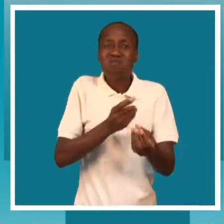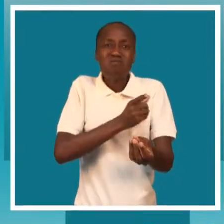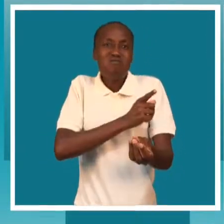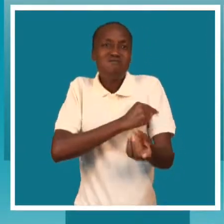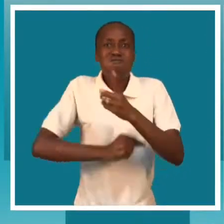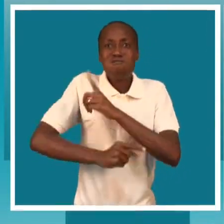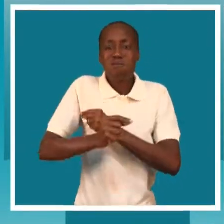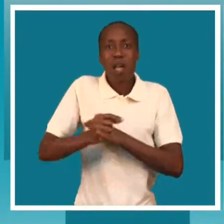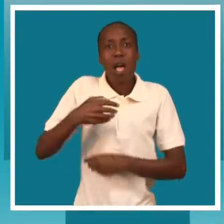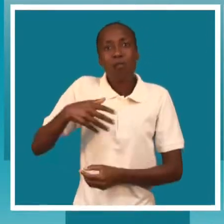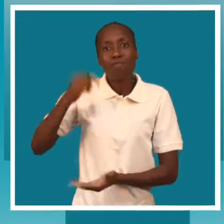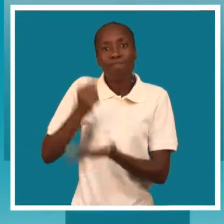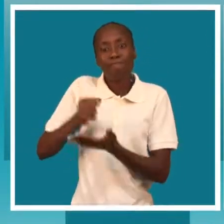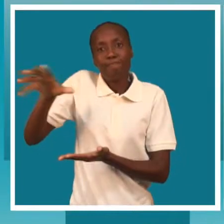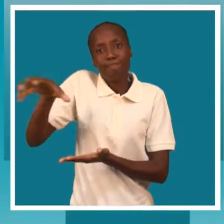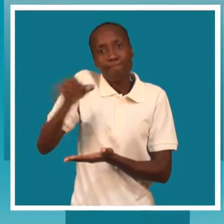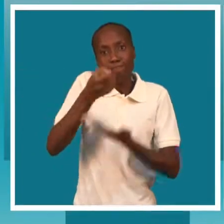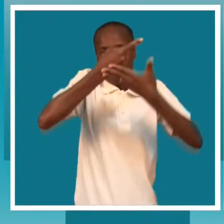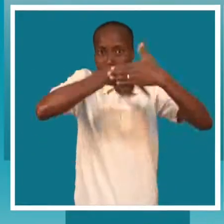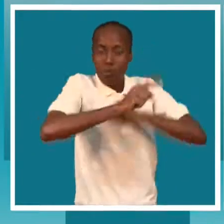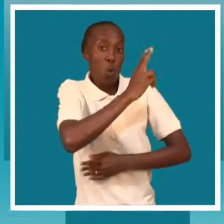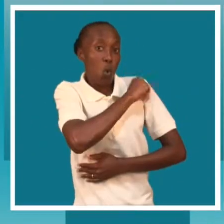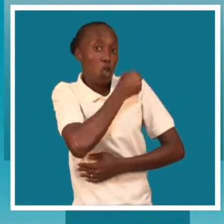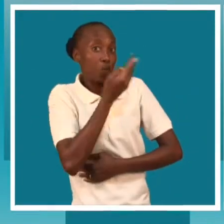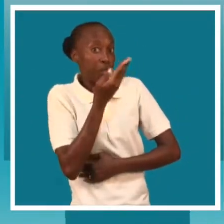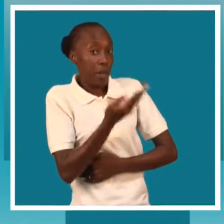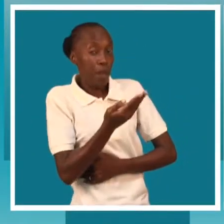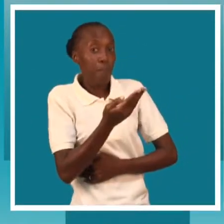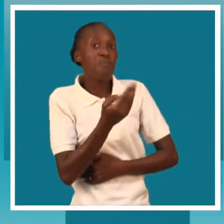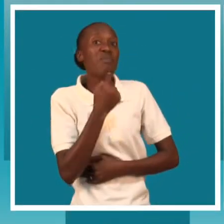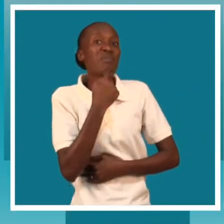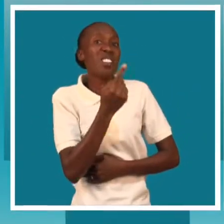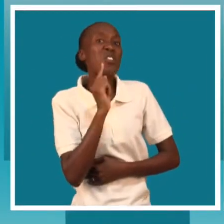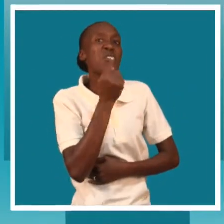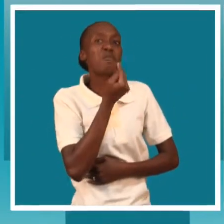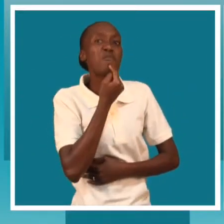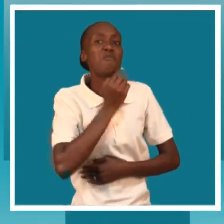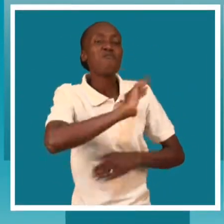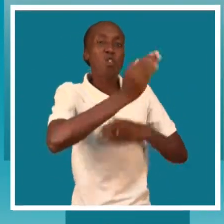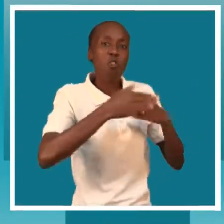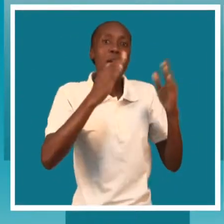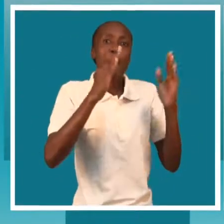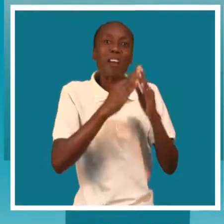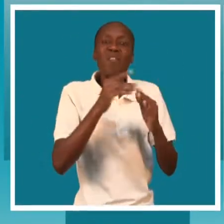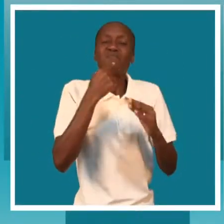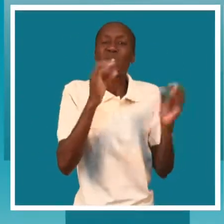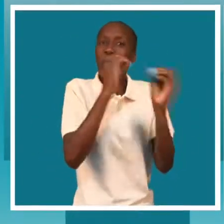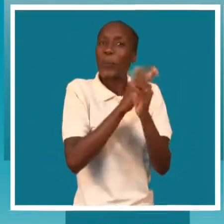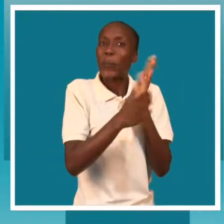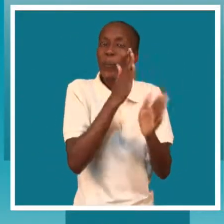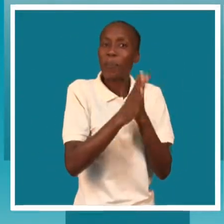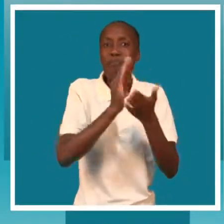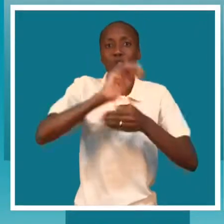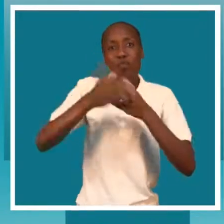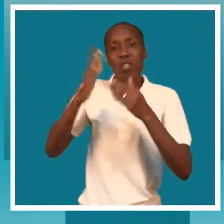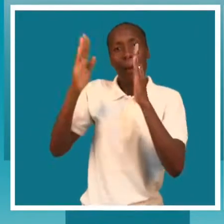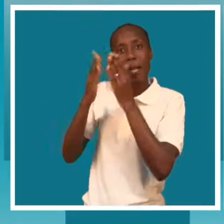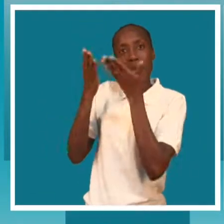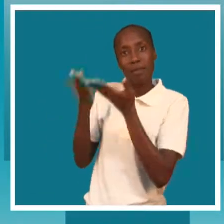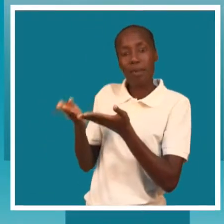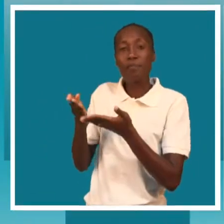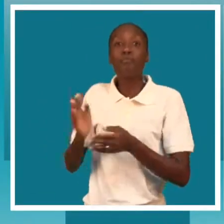força. Levamos para o hospital. Quando chegávamos no hospital, diziam, não tem nada de seguir nessa volta. Vamos para hospital central, voltamos.